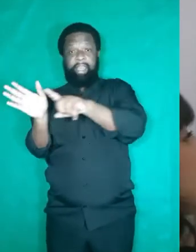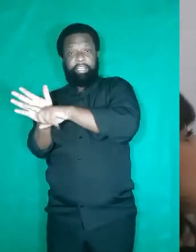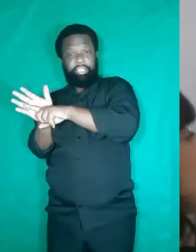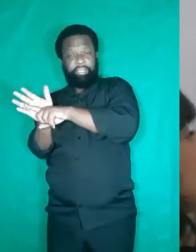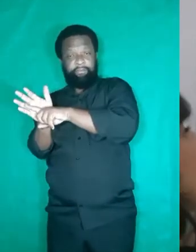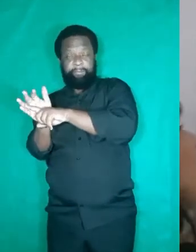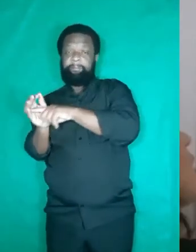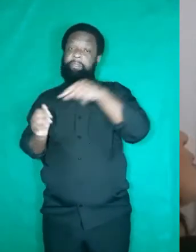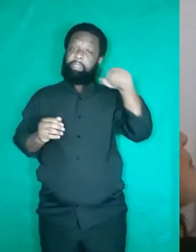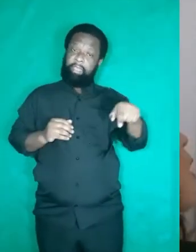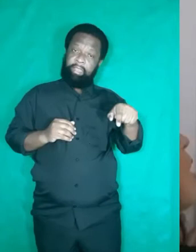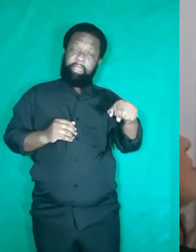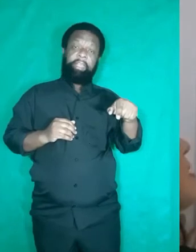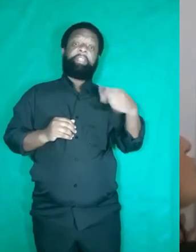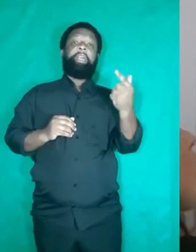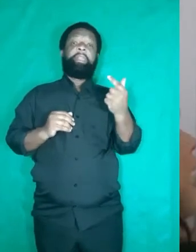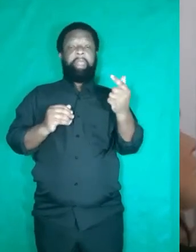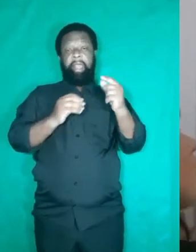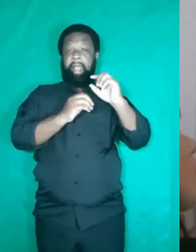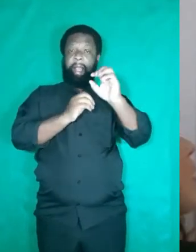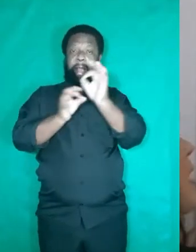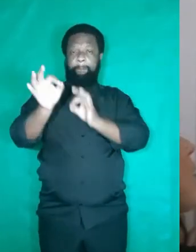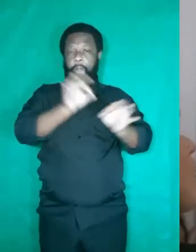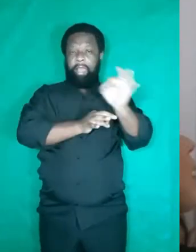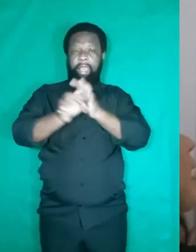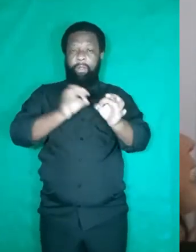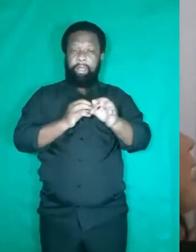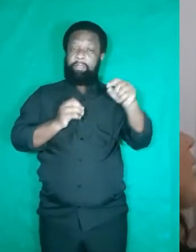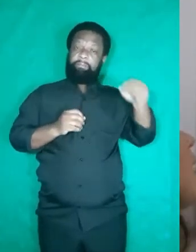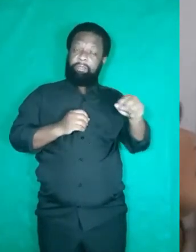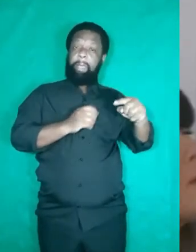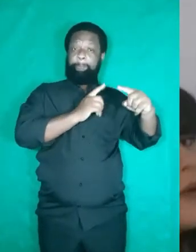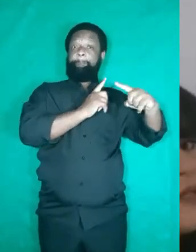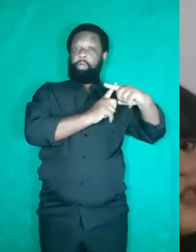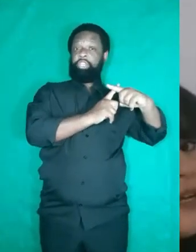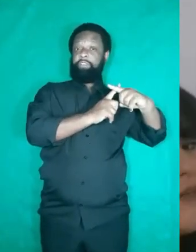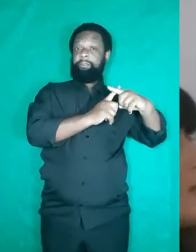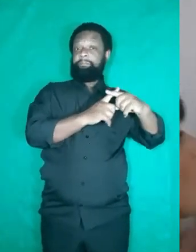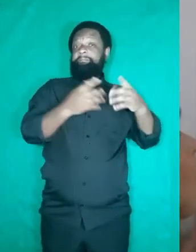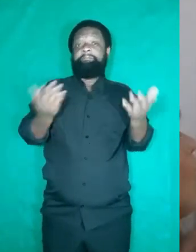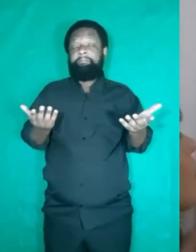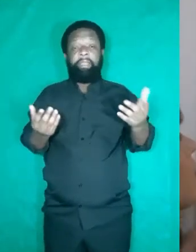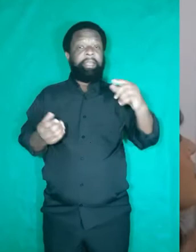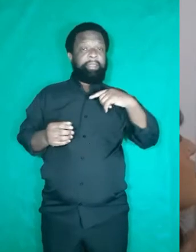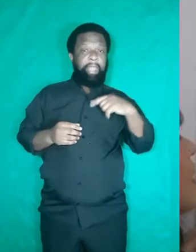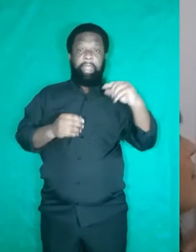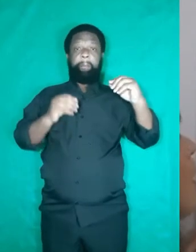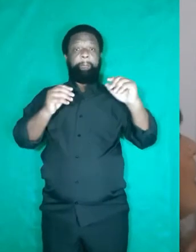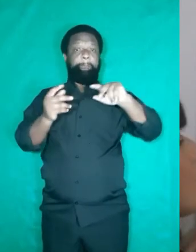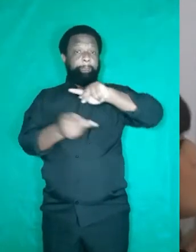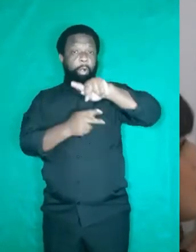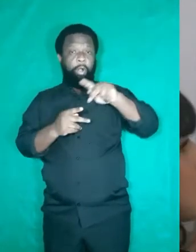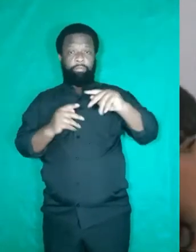carga negativa e um polo, ou seja, um lado da molécula com uma carga positiva. Então, como